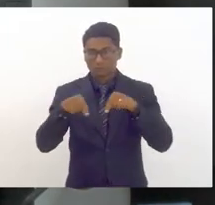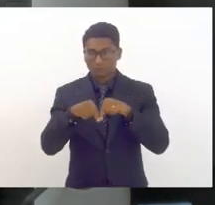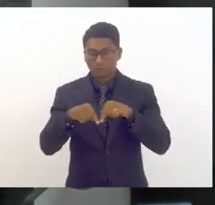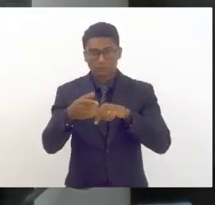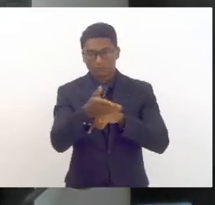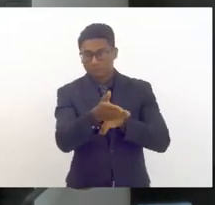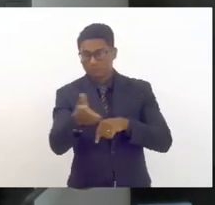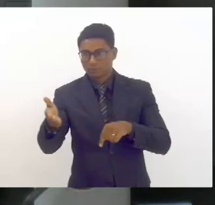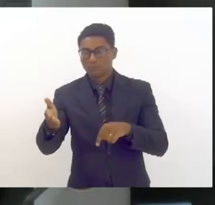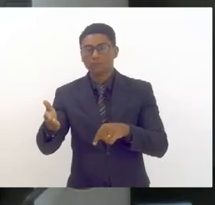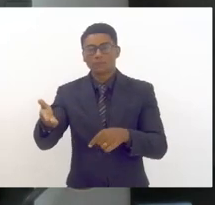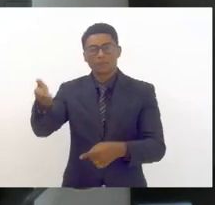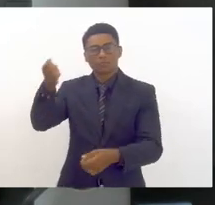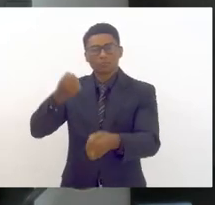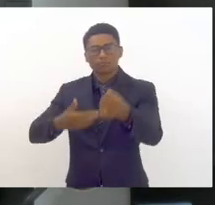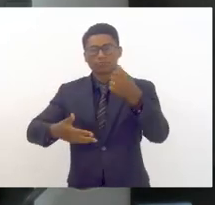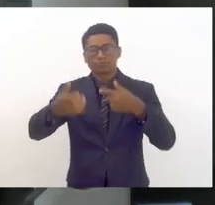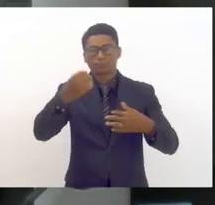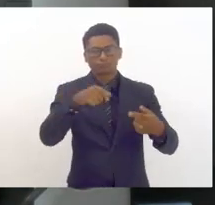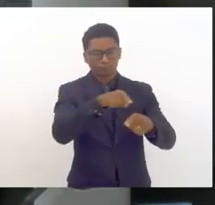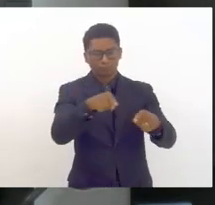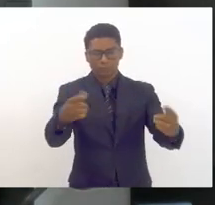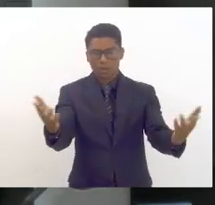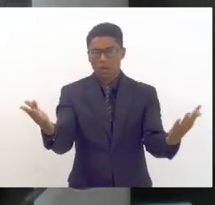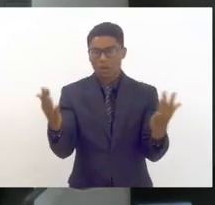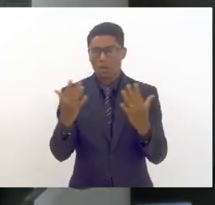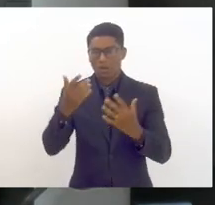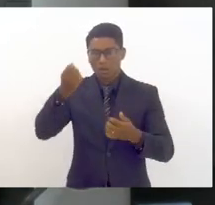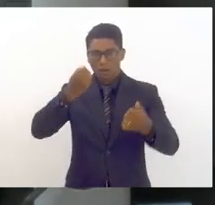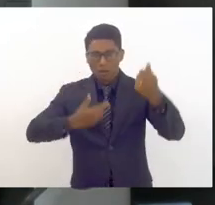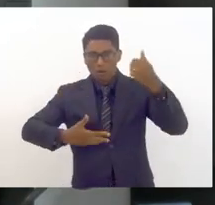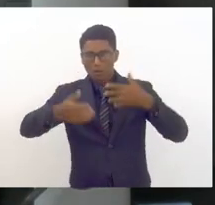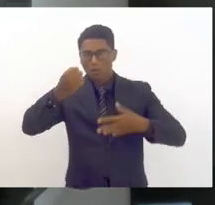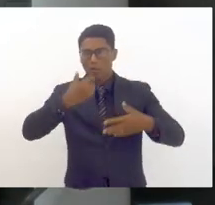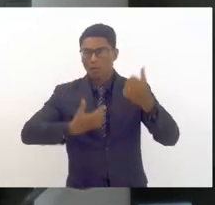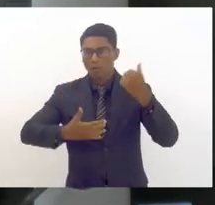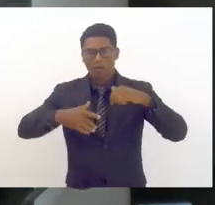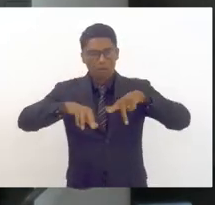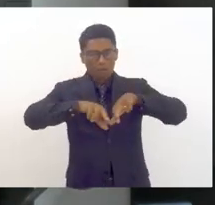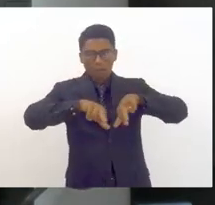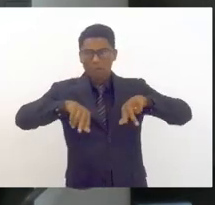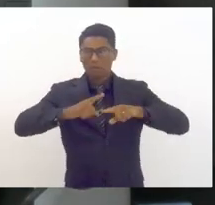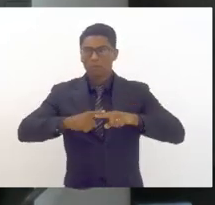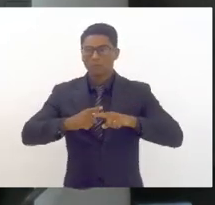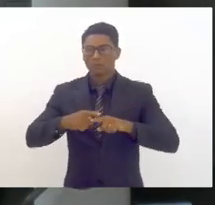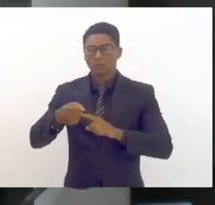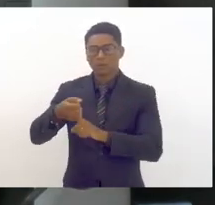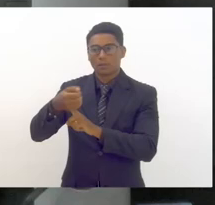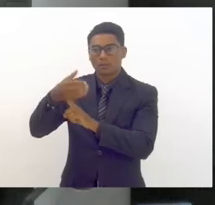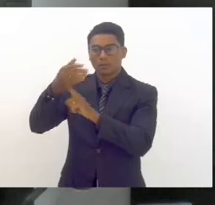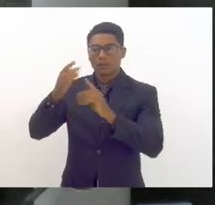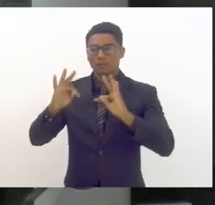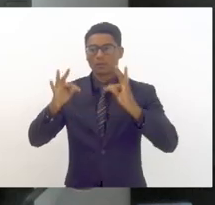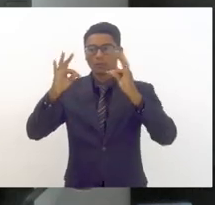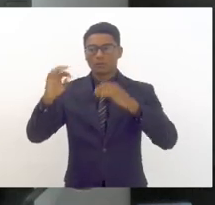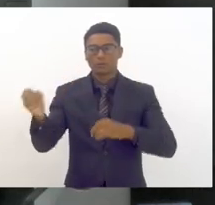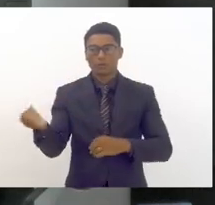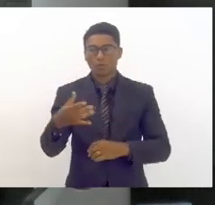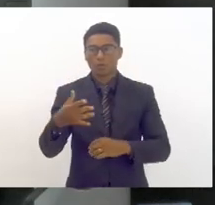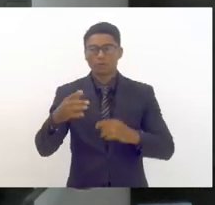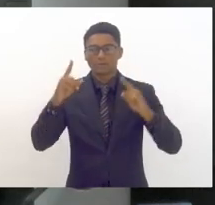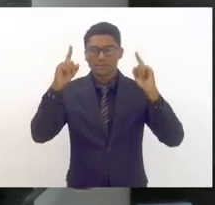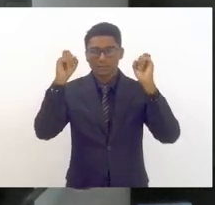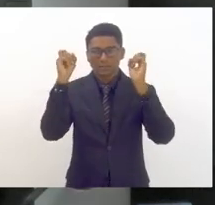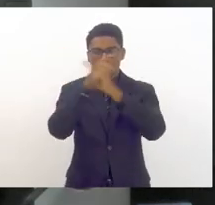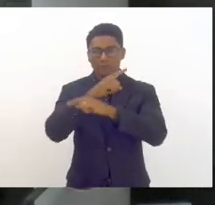questões das dificuldades, não é, com relação a essa nova tecnologia para ser implantada no